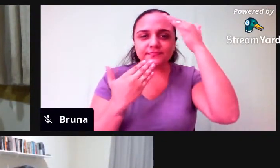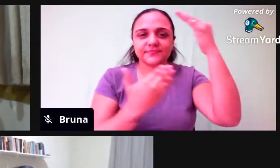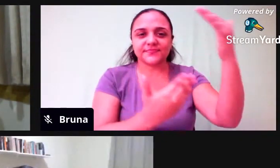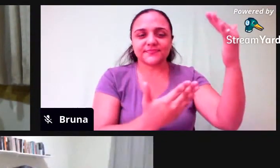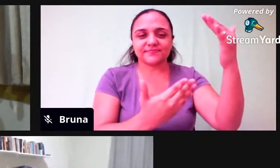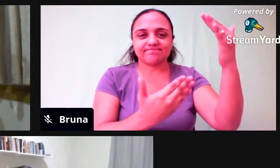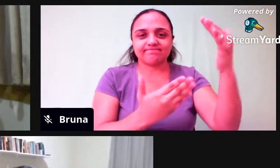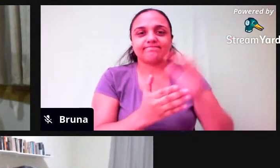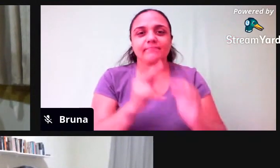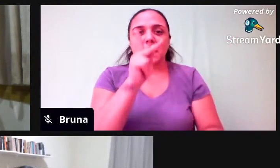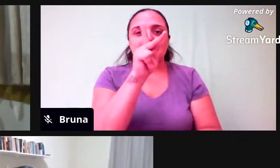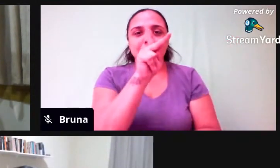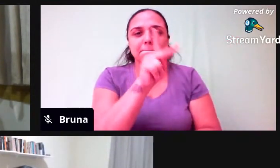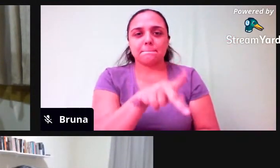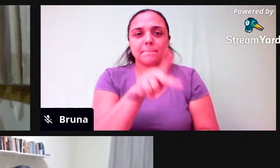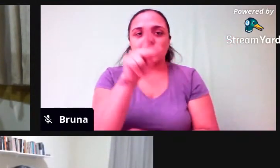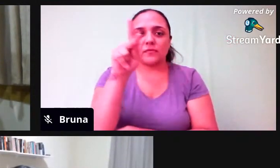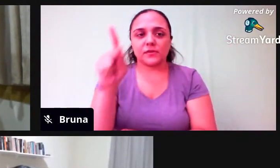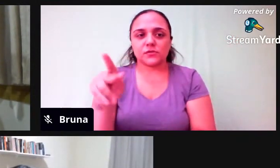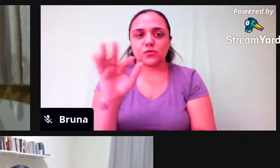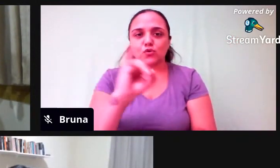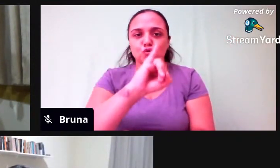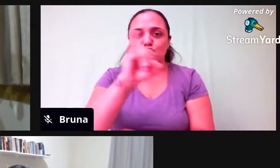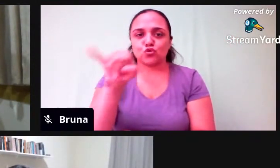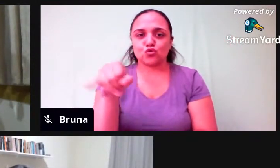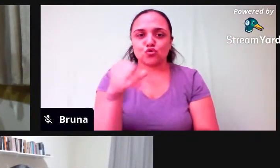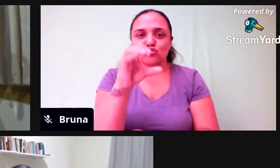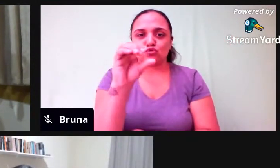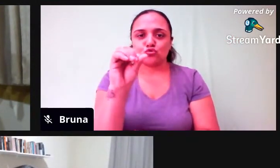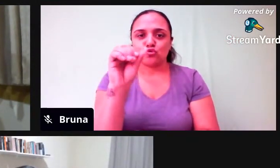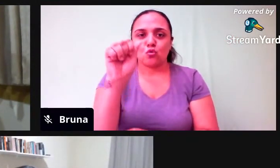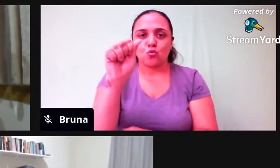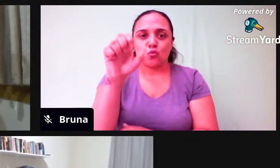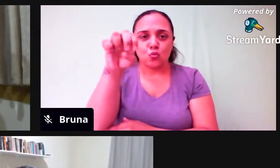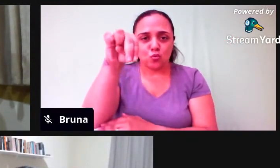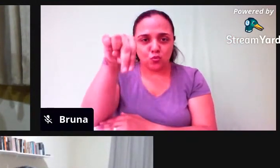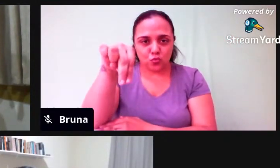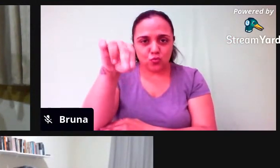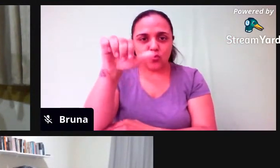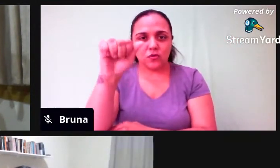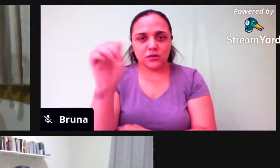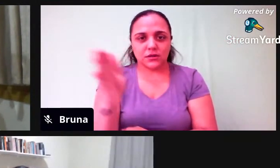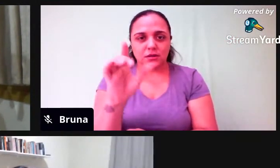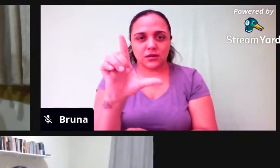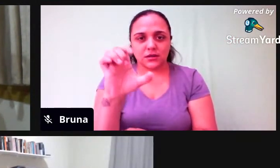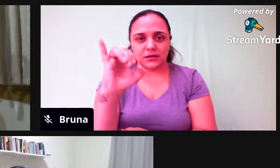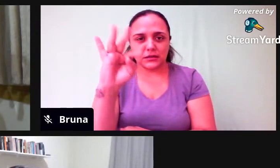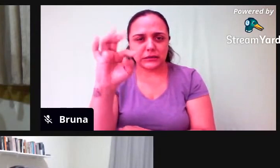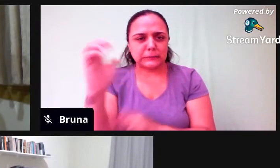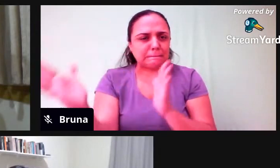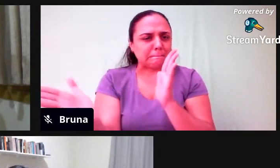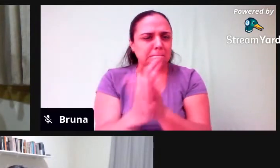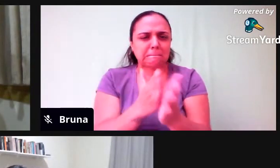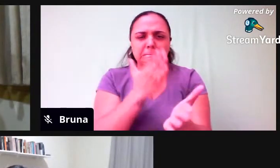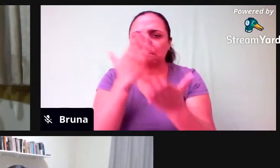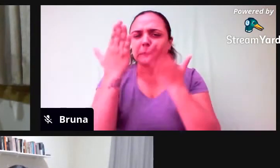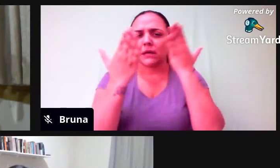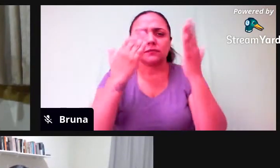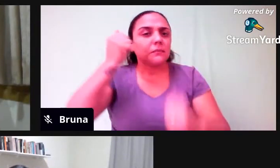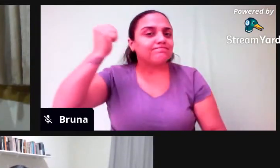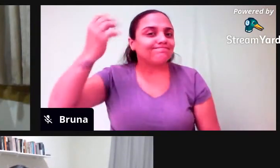Agradecemos a professora doutora Joana Leite pela excelente palestra. Acredito